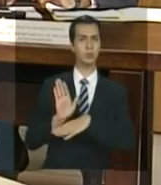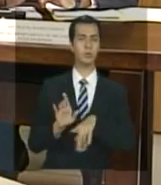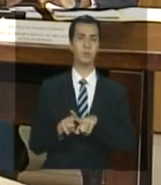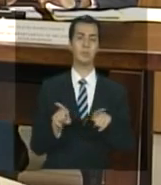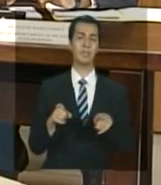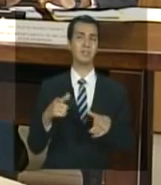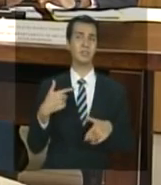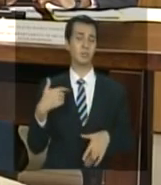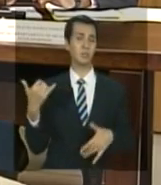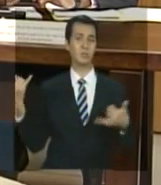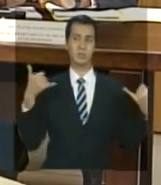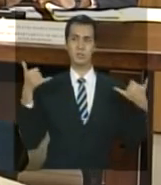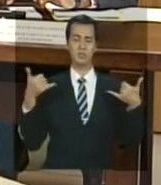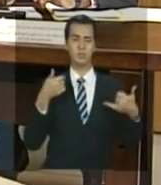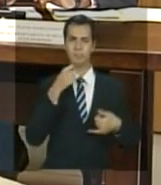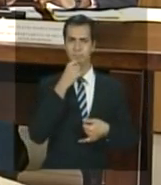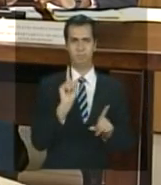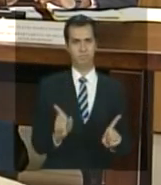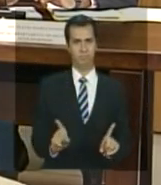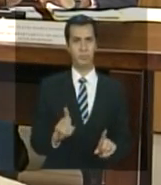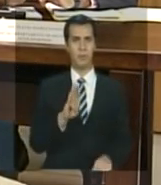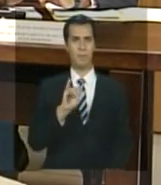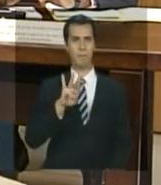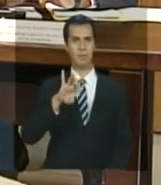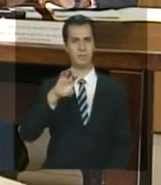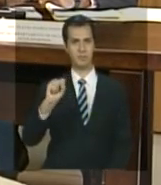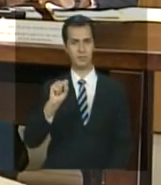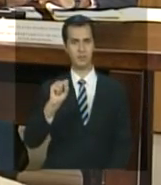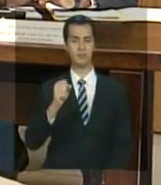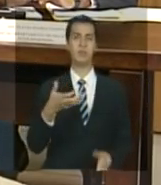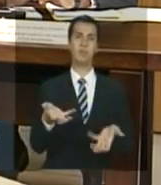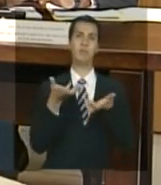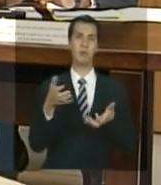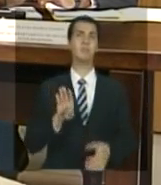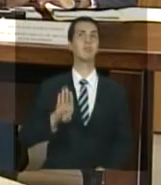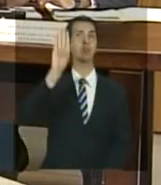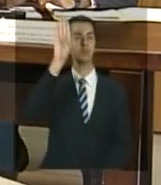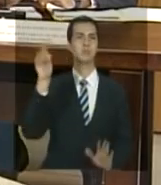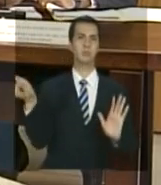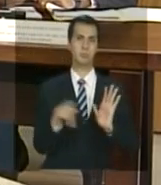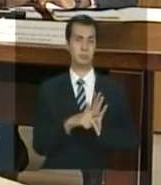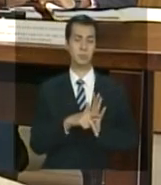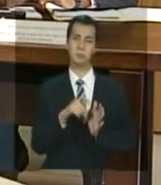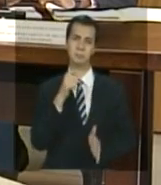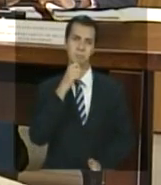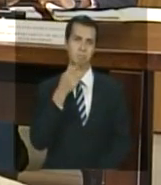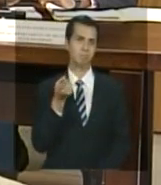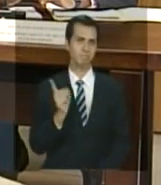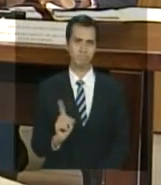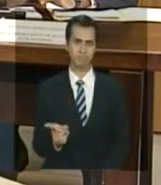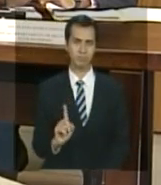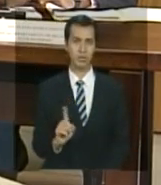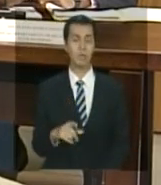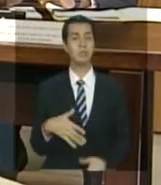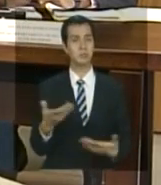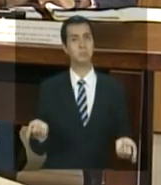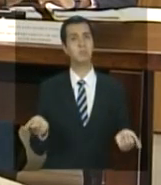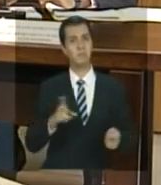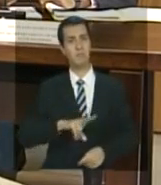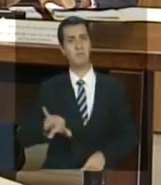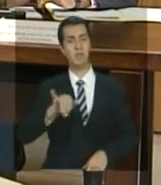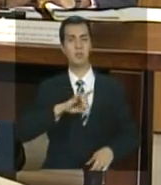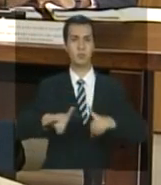até o momento de que o BRICS esteja cogitando lançar um candidato seu, mas ainda tem tempo. O assunto certamente será